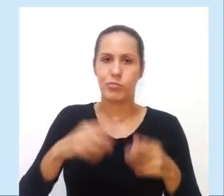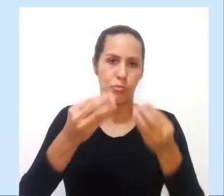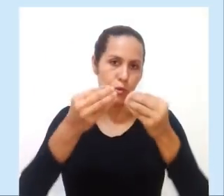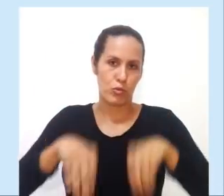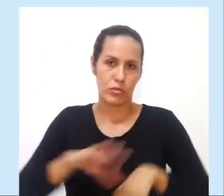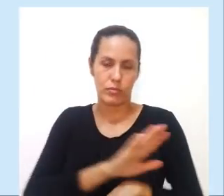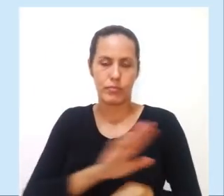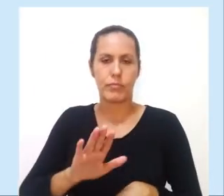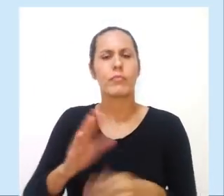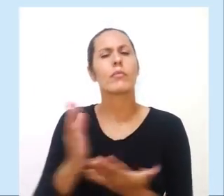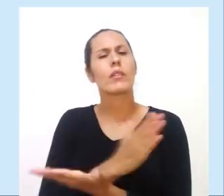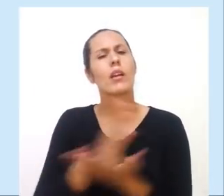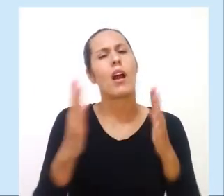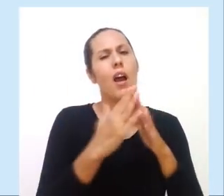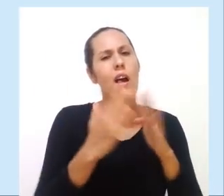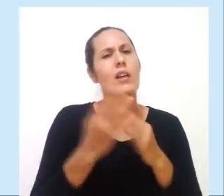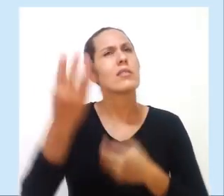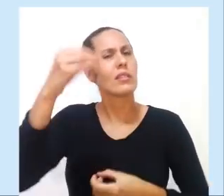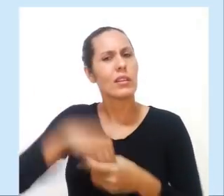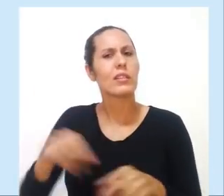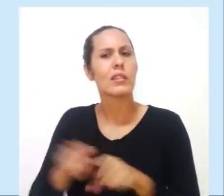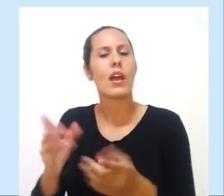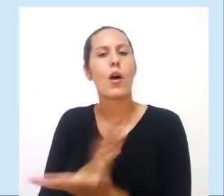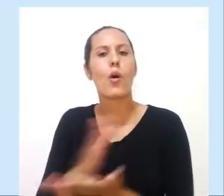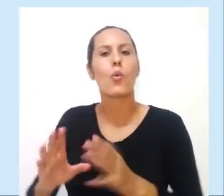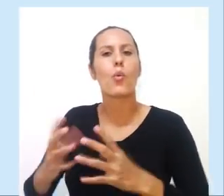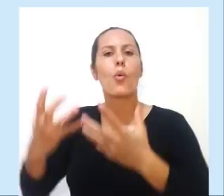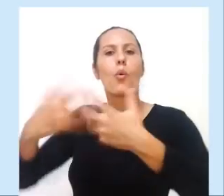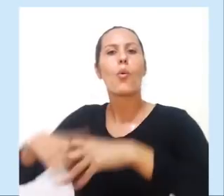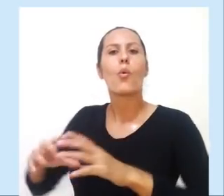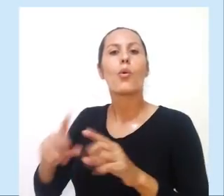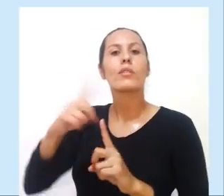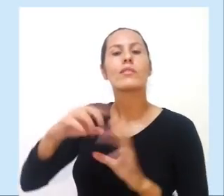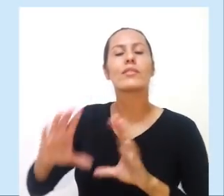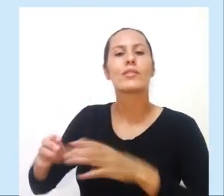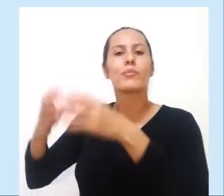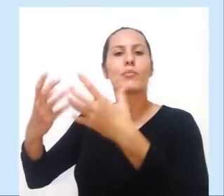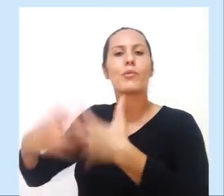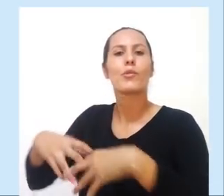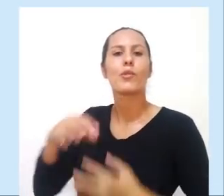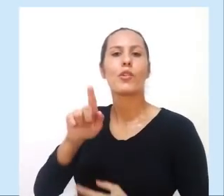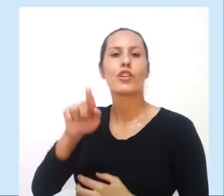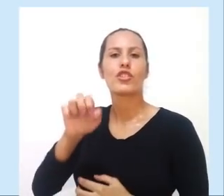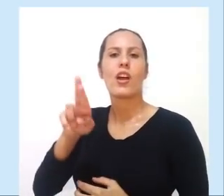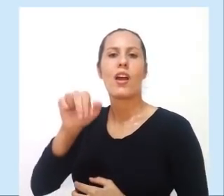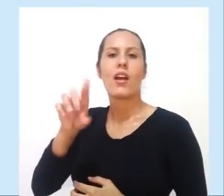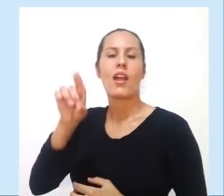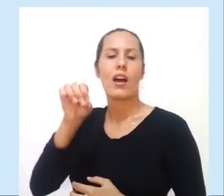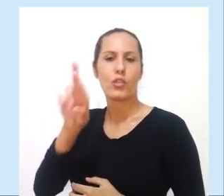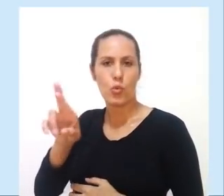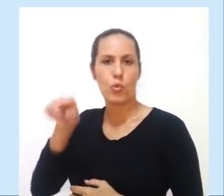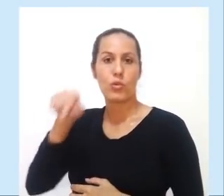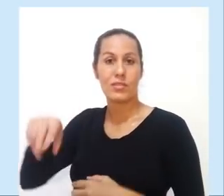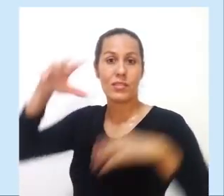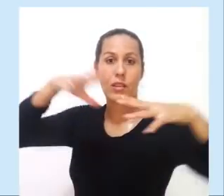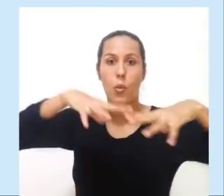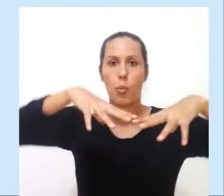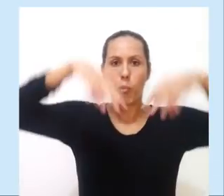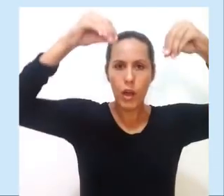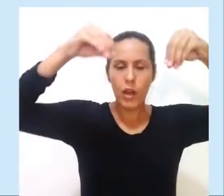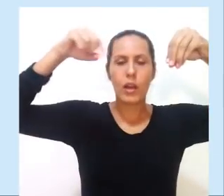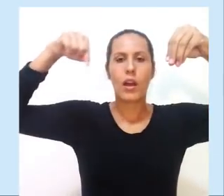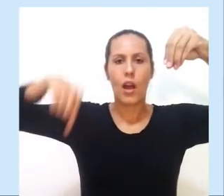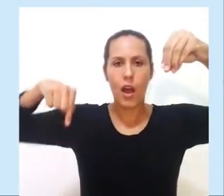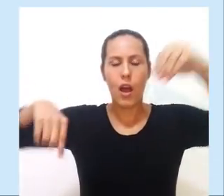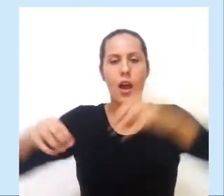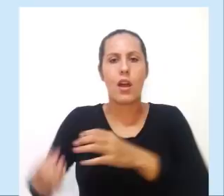residências, as pessoas também têm o gerador, que também ele gera energia e quando apaga aí vai para o gerador. Em hospitais